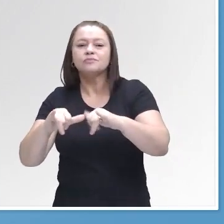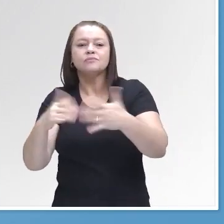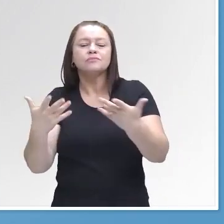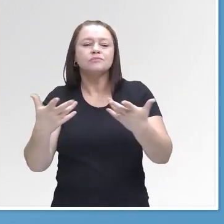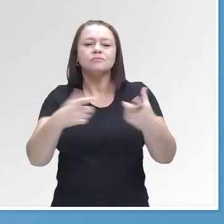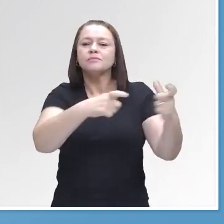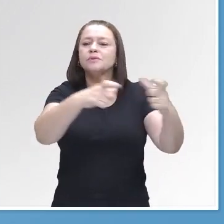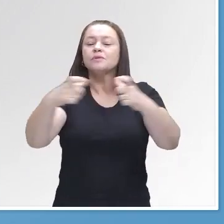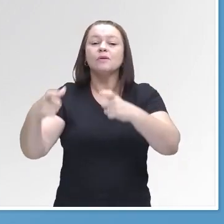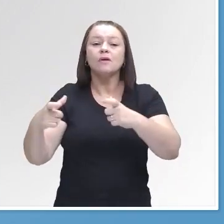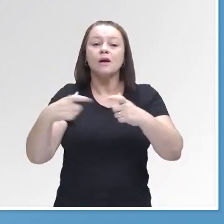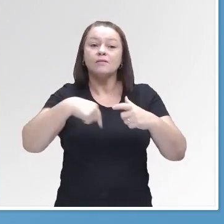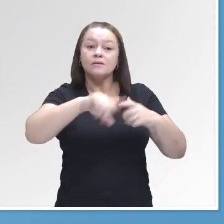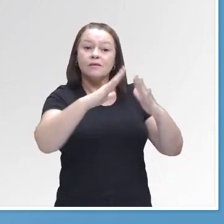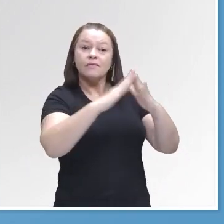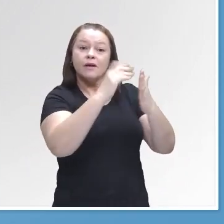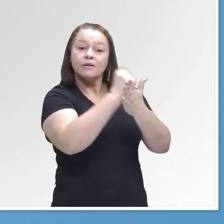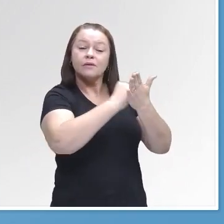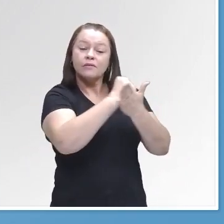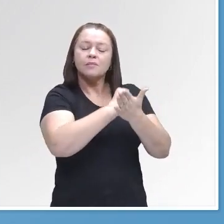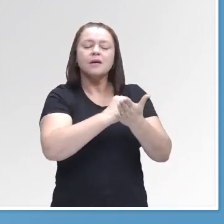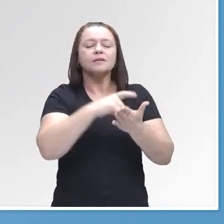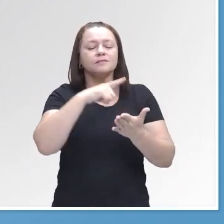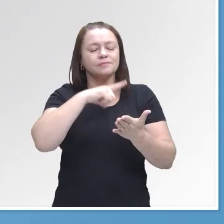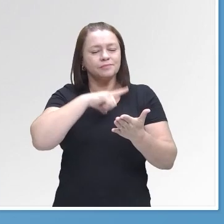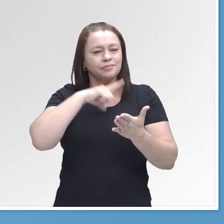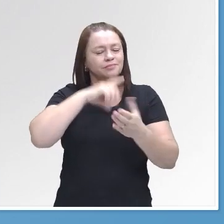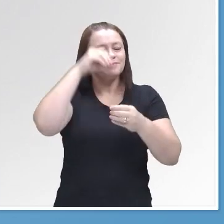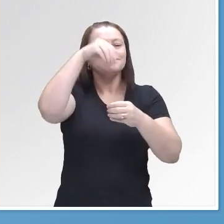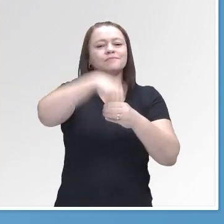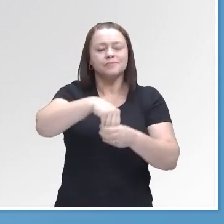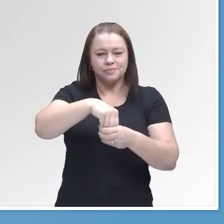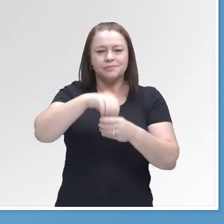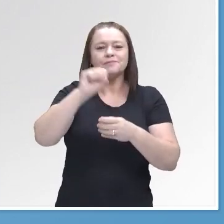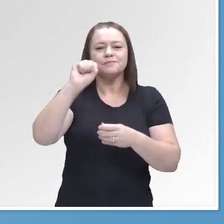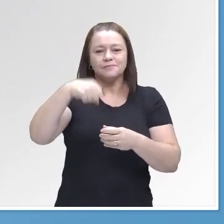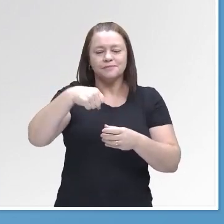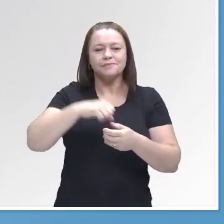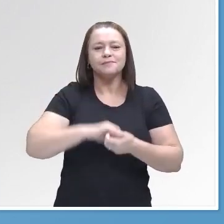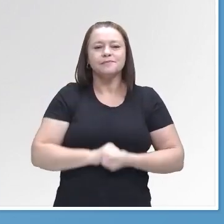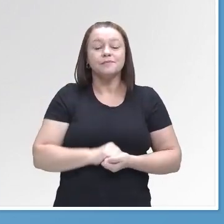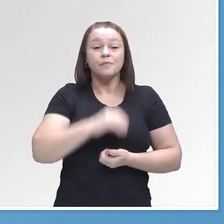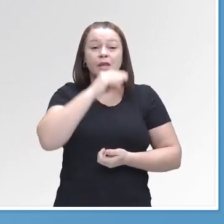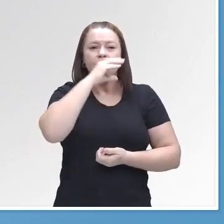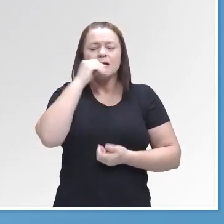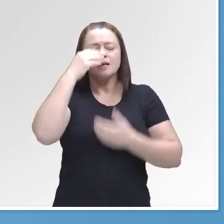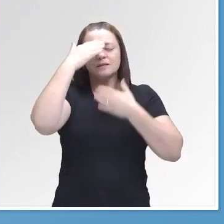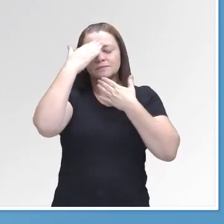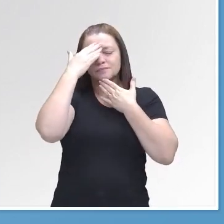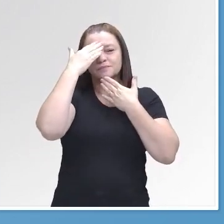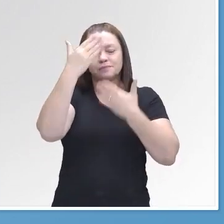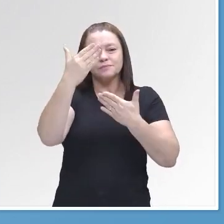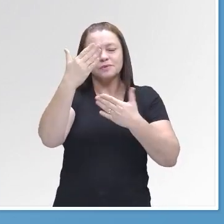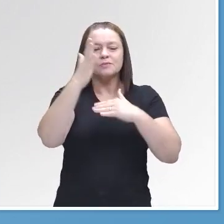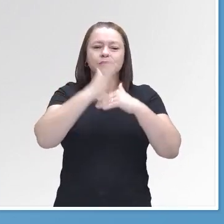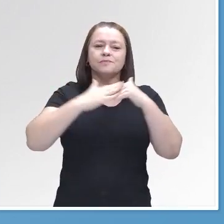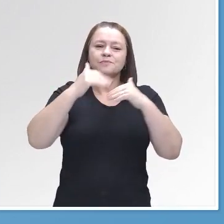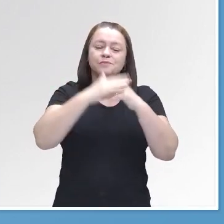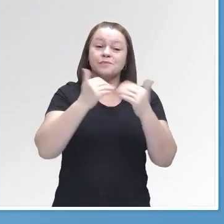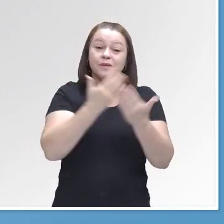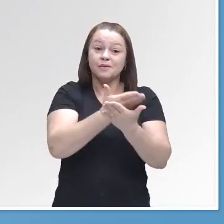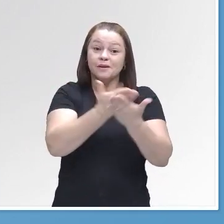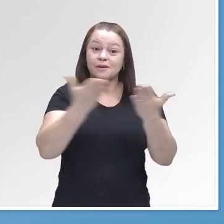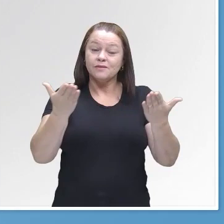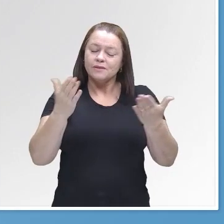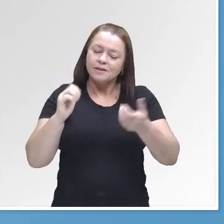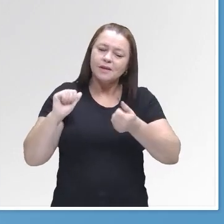você vai à farmácia, está presente em todo lugar. Crianças, muito obrigado pelo carinho de vocês e por estar